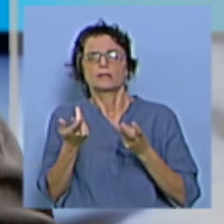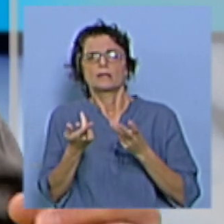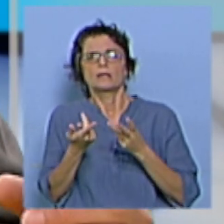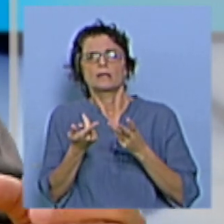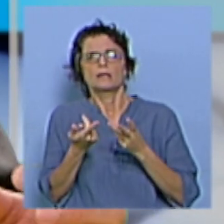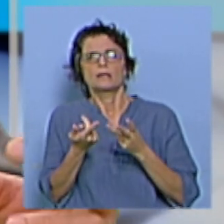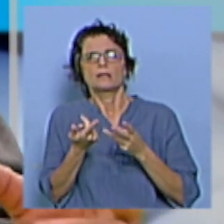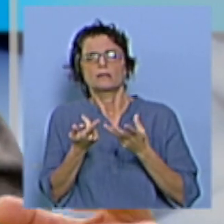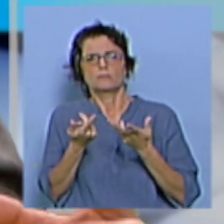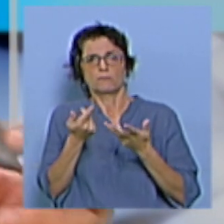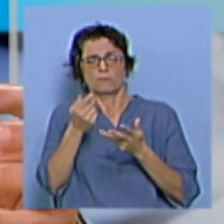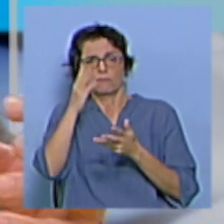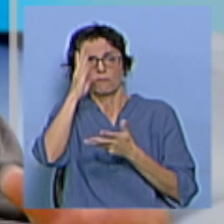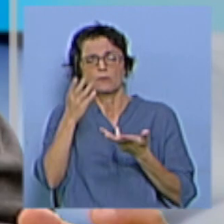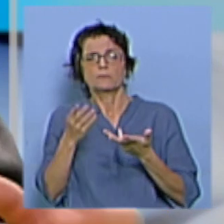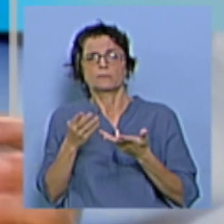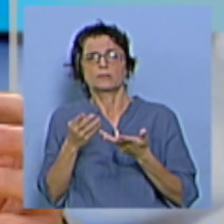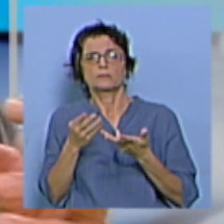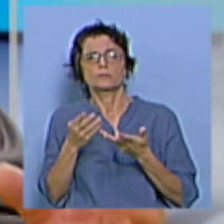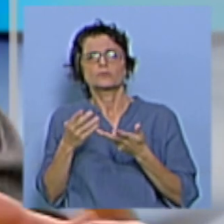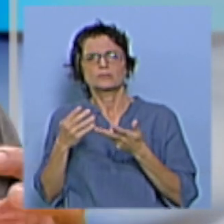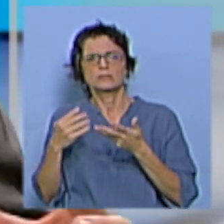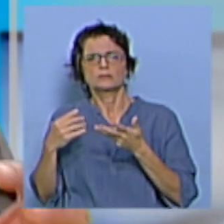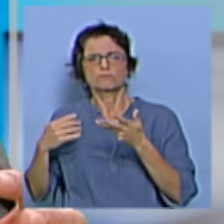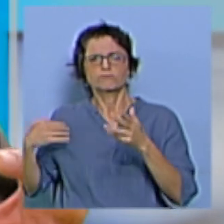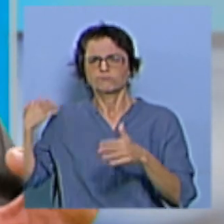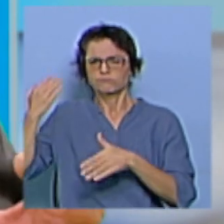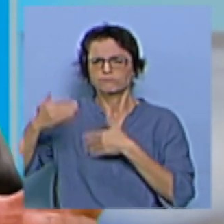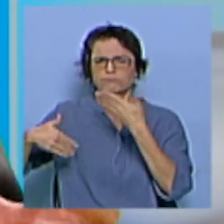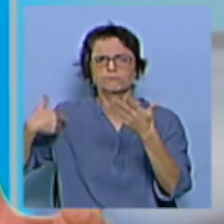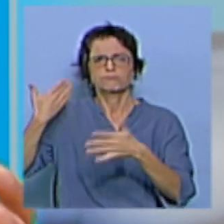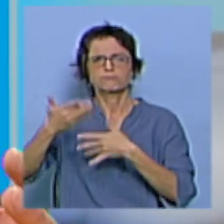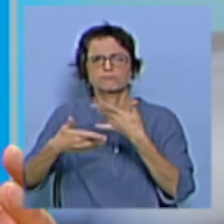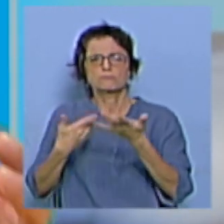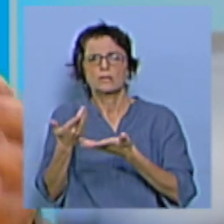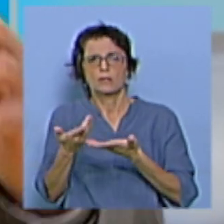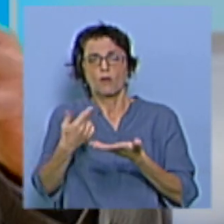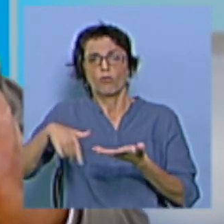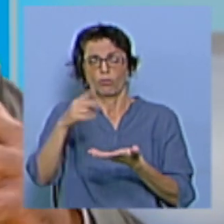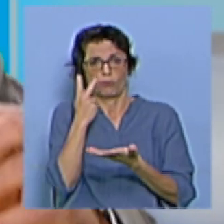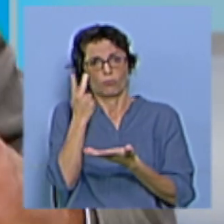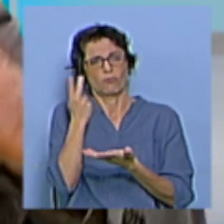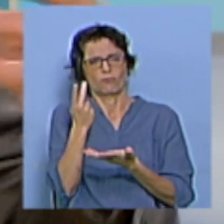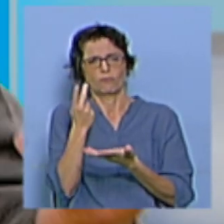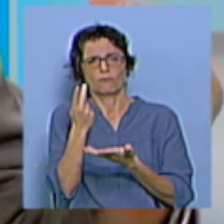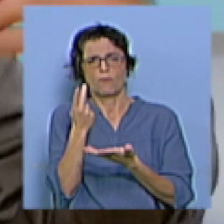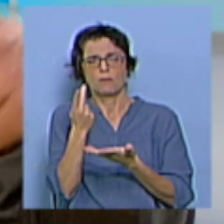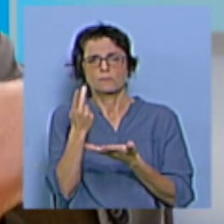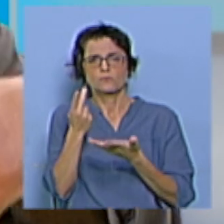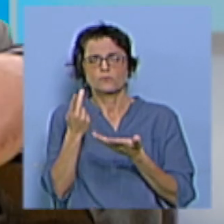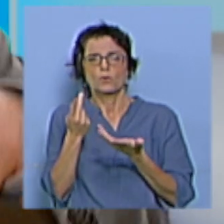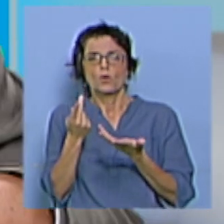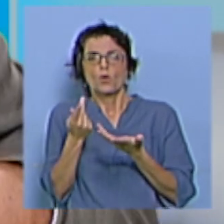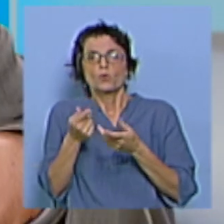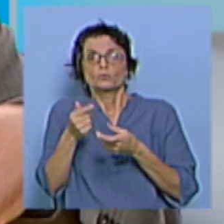ele foi muito posto ali entre balizas, porque estávamos a viver não numa transcendência, mas